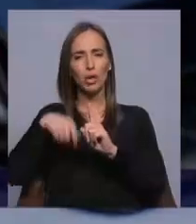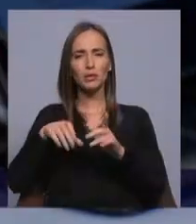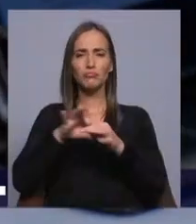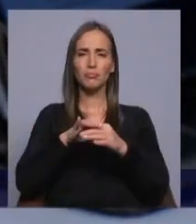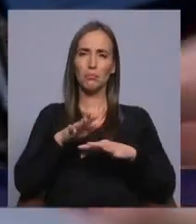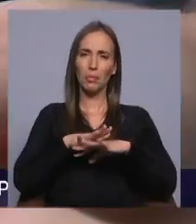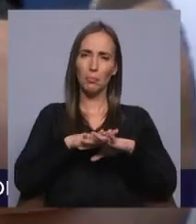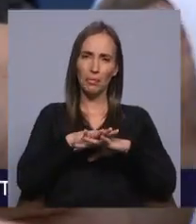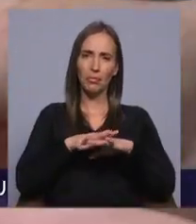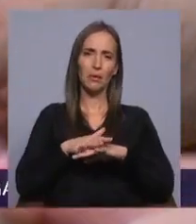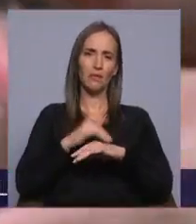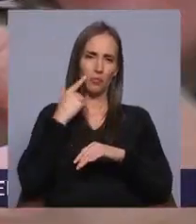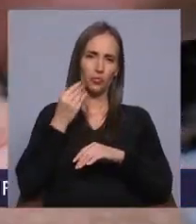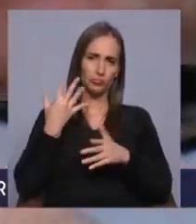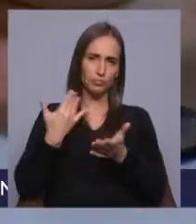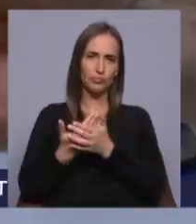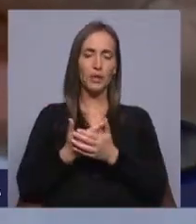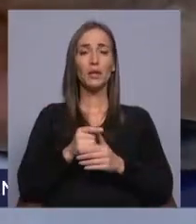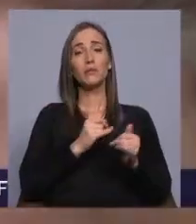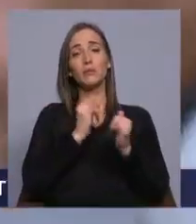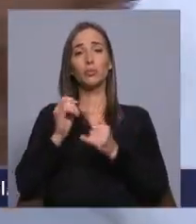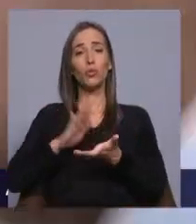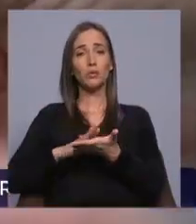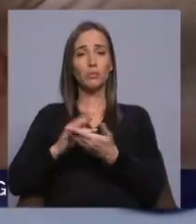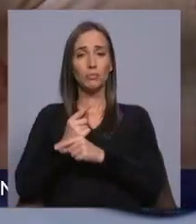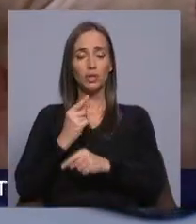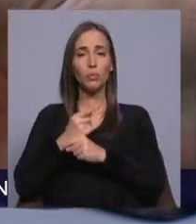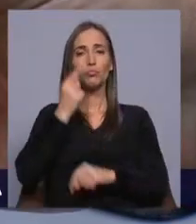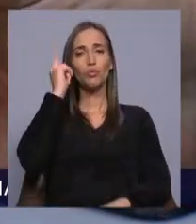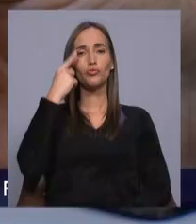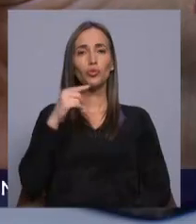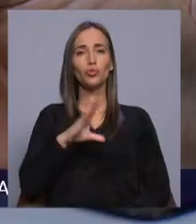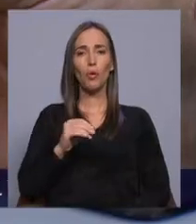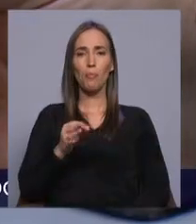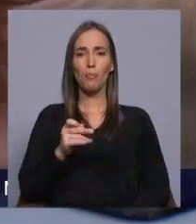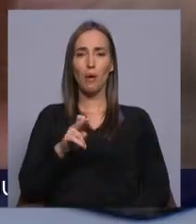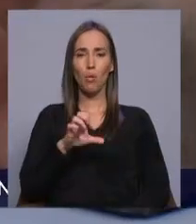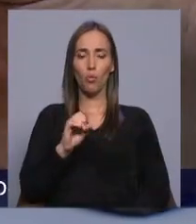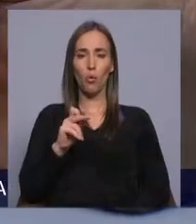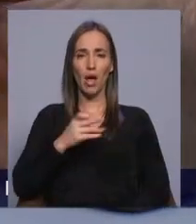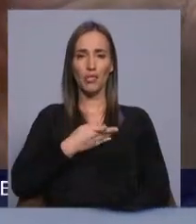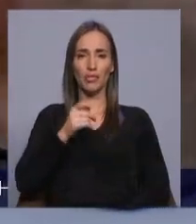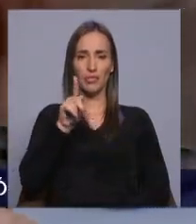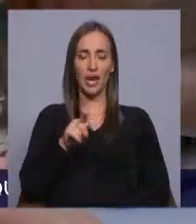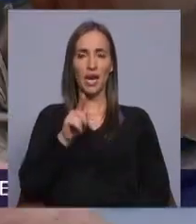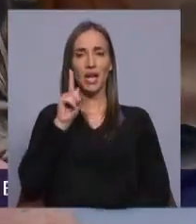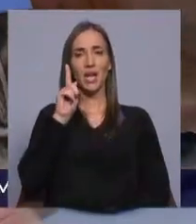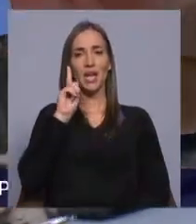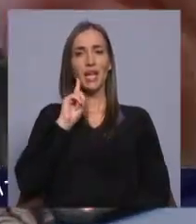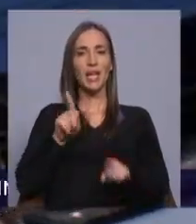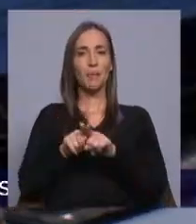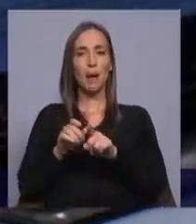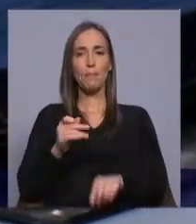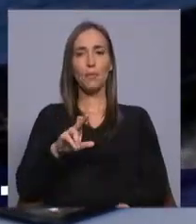só. Depois, também da Gradiva da mesma coleção, do professor João Paulo André, Irmãos de Prometeu, a química no